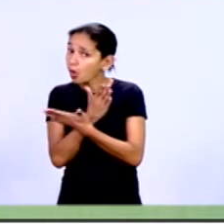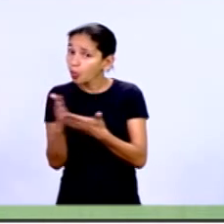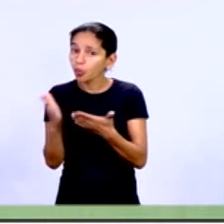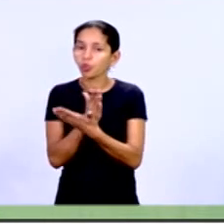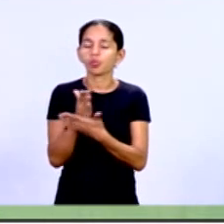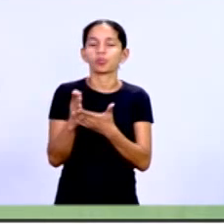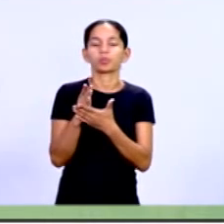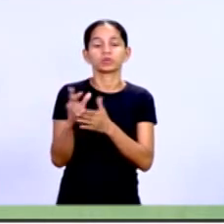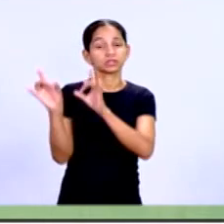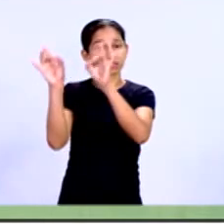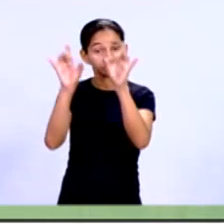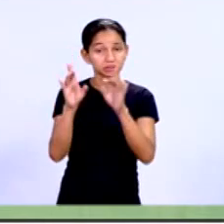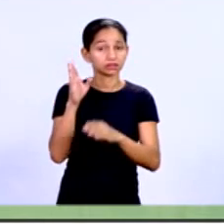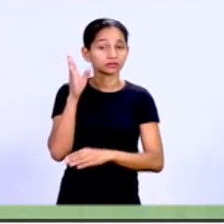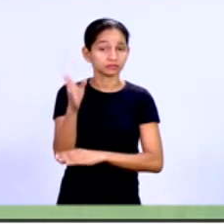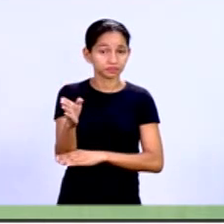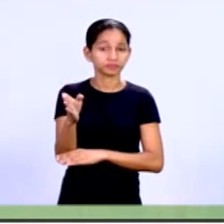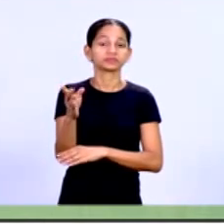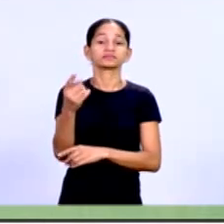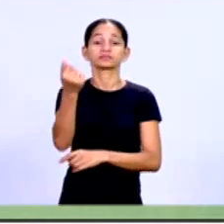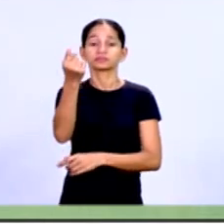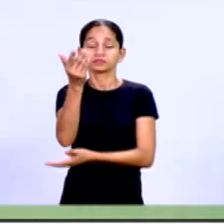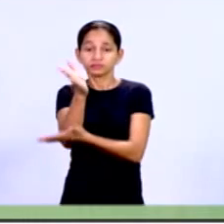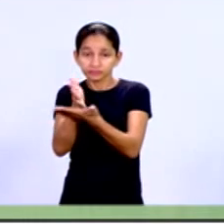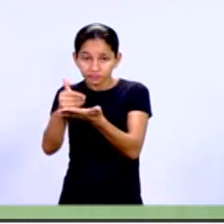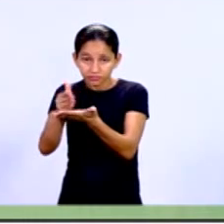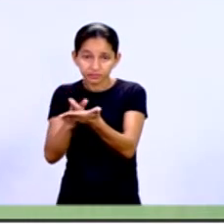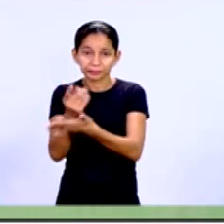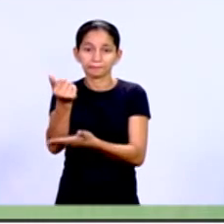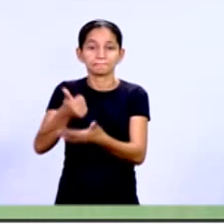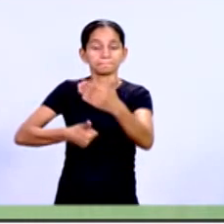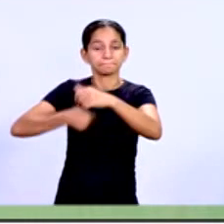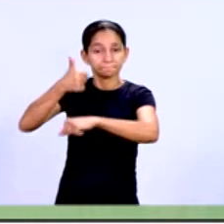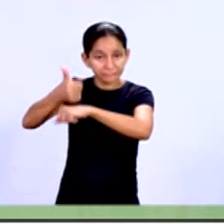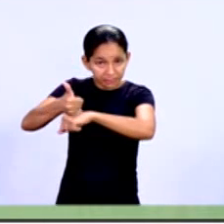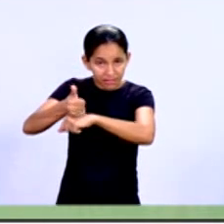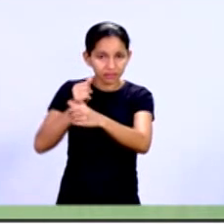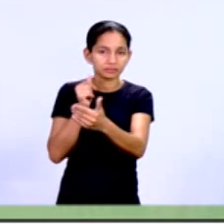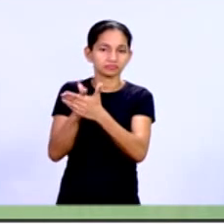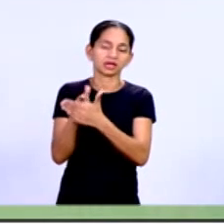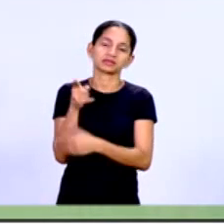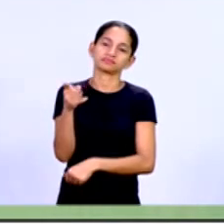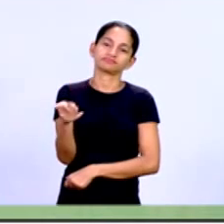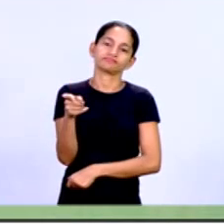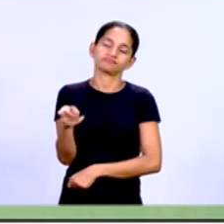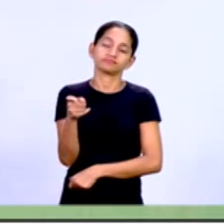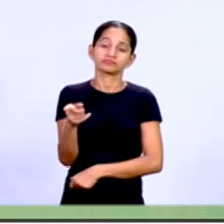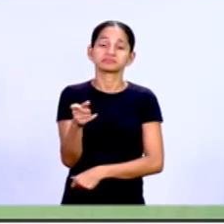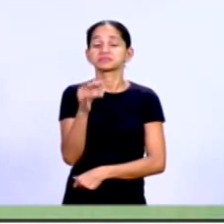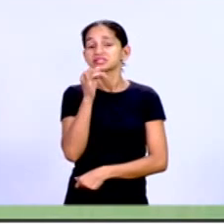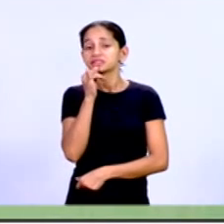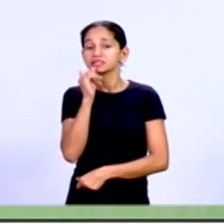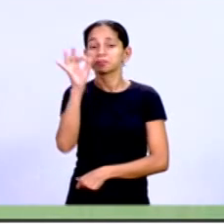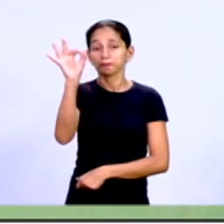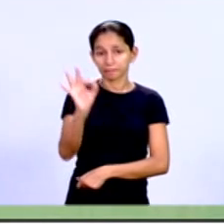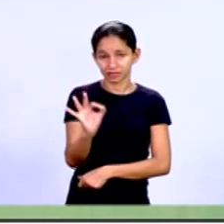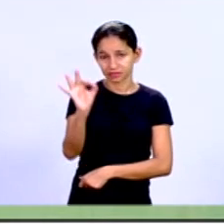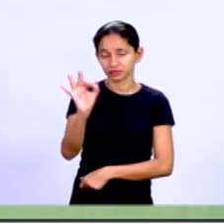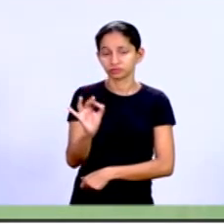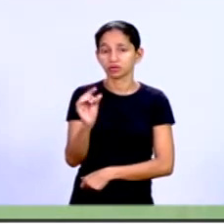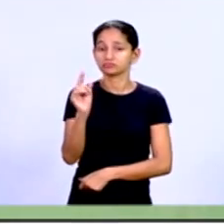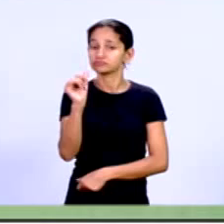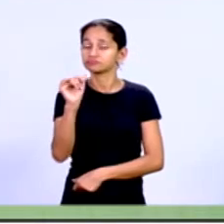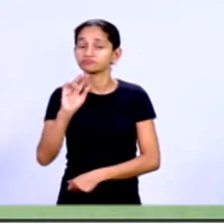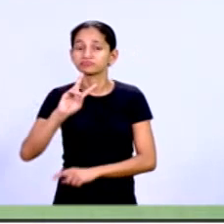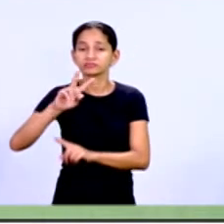como prioridade no recebimento de dividendos, geralmente um percentual mais elevado do que o